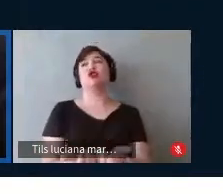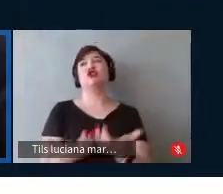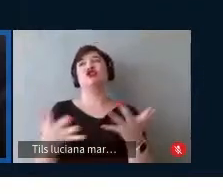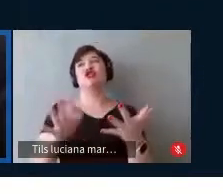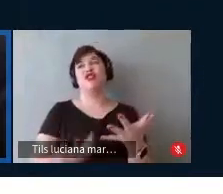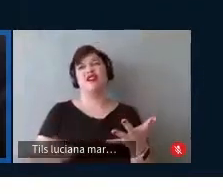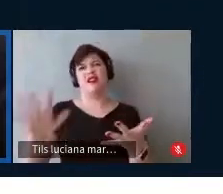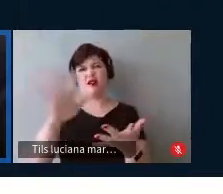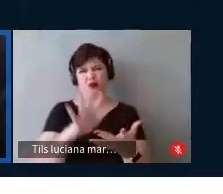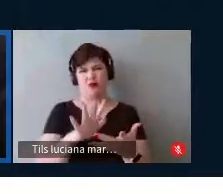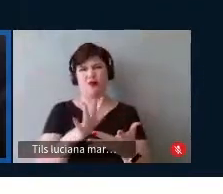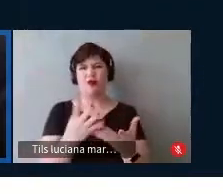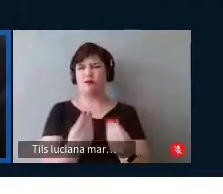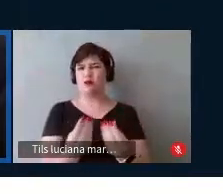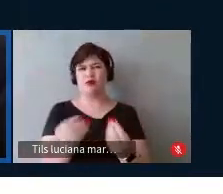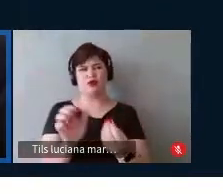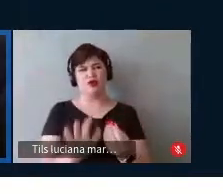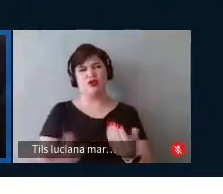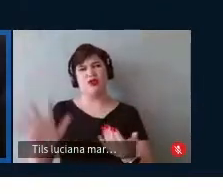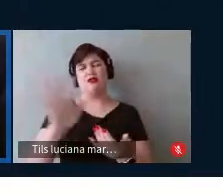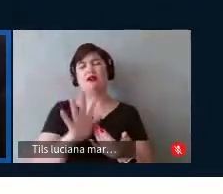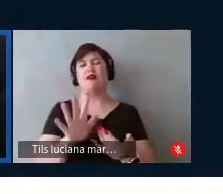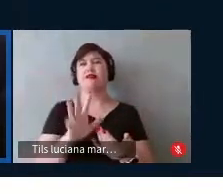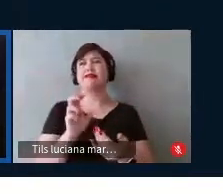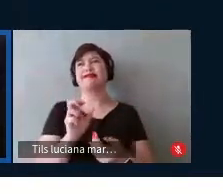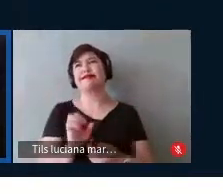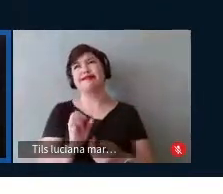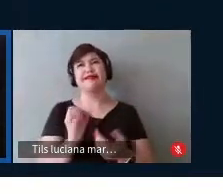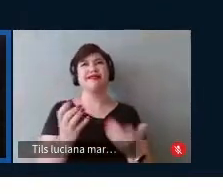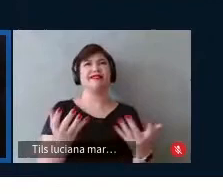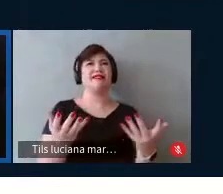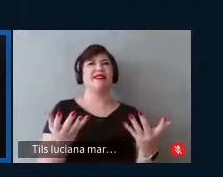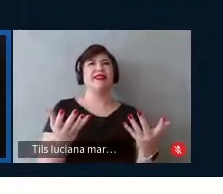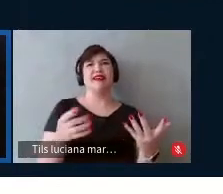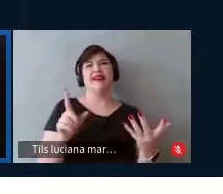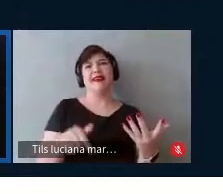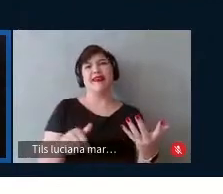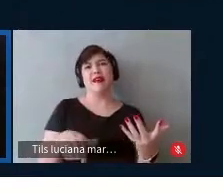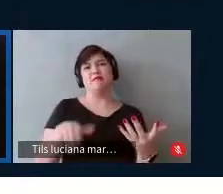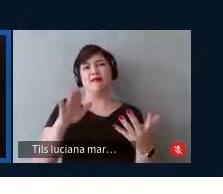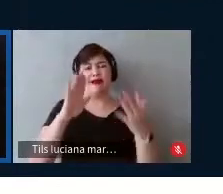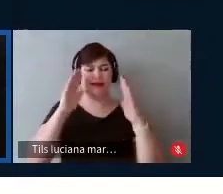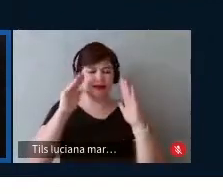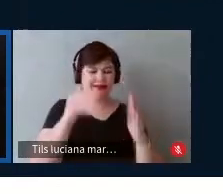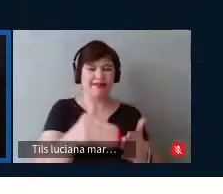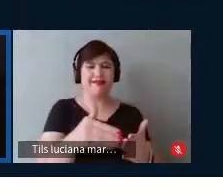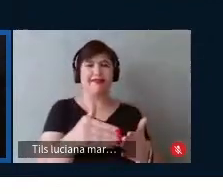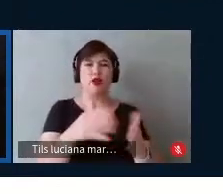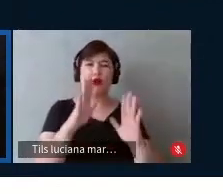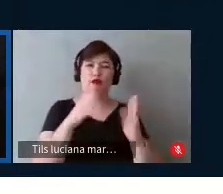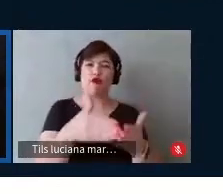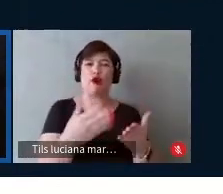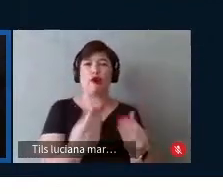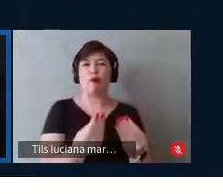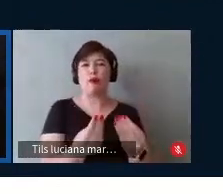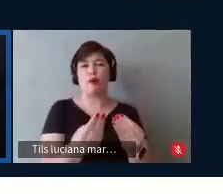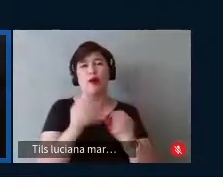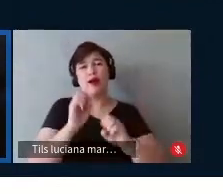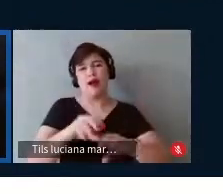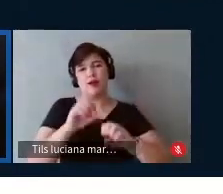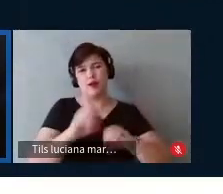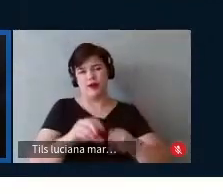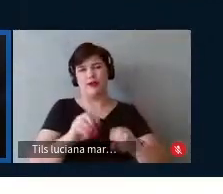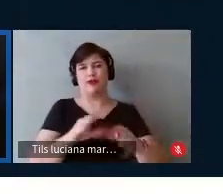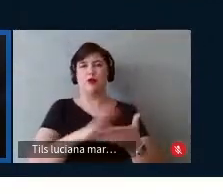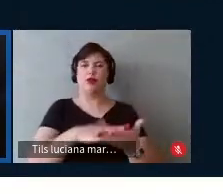genéricas, são muito generalistas, quando no muito elas têm um escopo, um foco muito no campo da educação, de